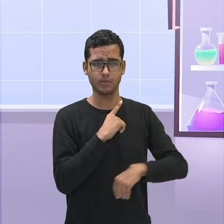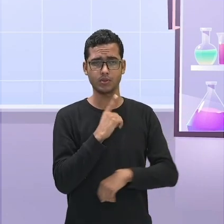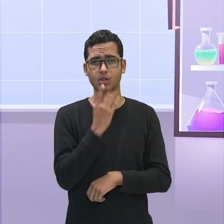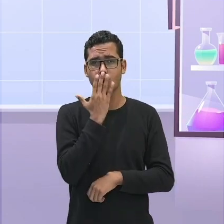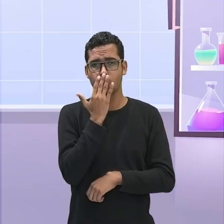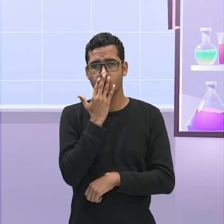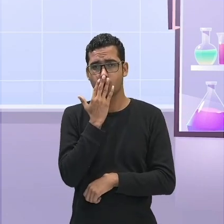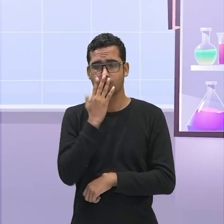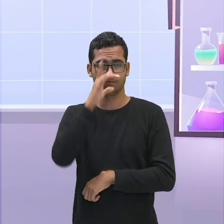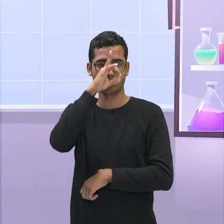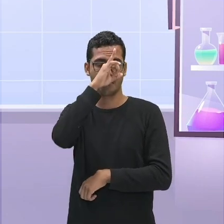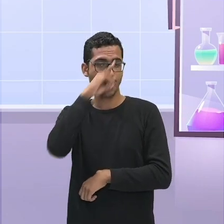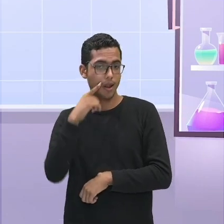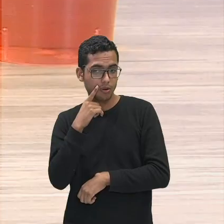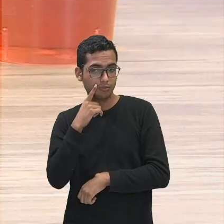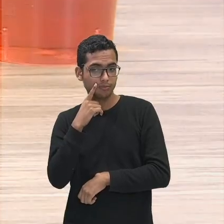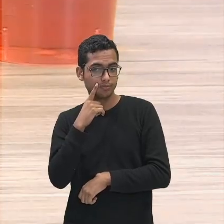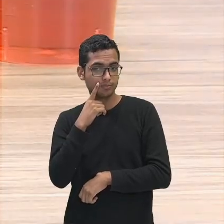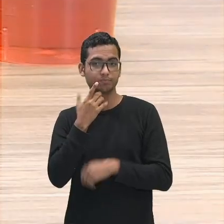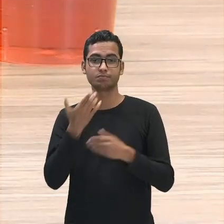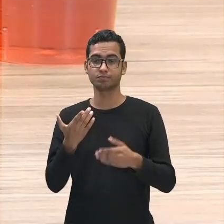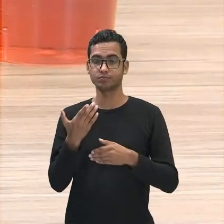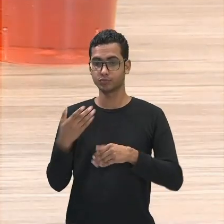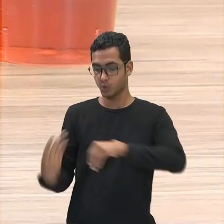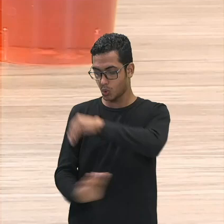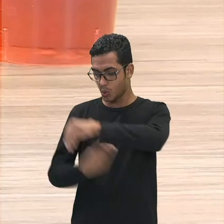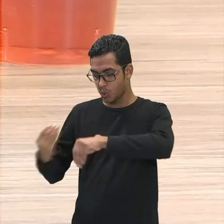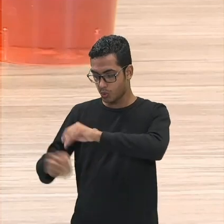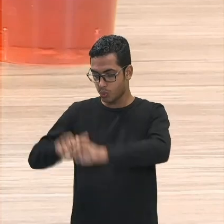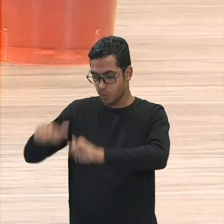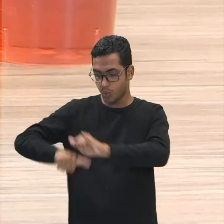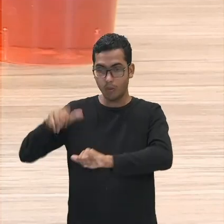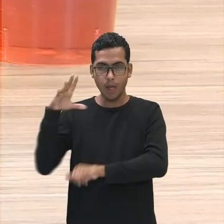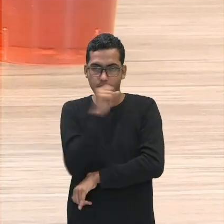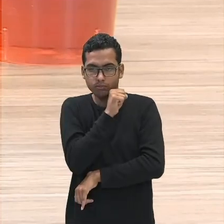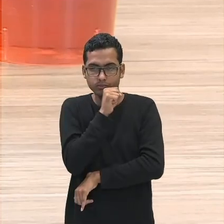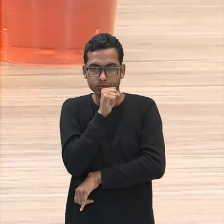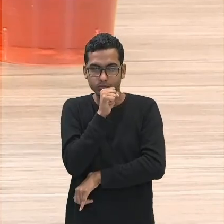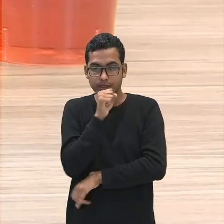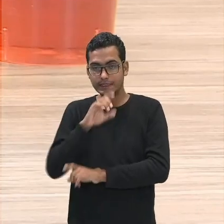amarelo reage mais rapidamente com a água sanitária.